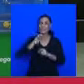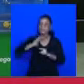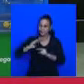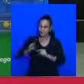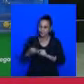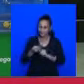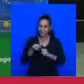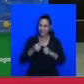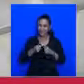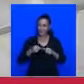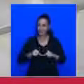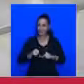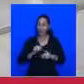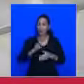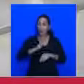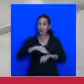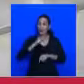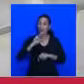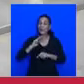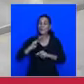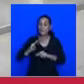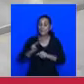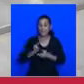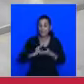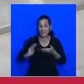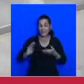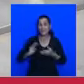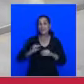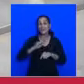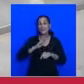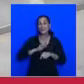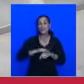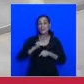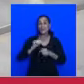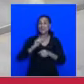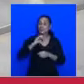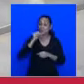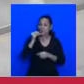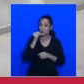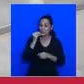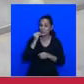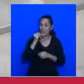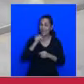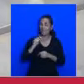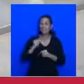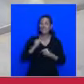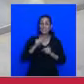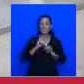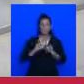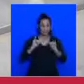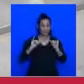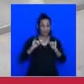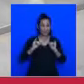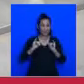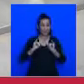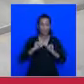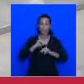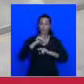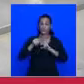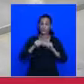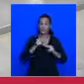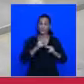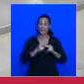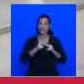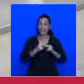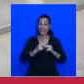milionário, com mais prêmios, mais chances de ganhar. Estamos falando da nova modalidade das Loterias Caixa, mais milionária,